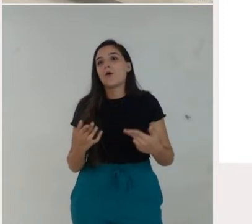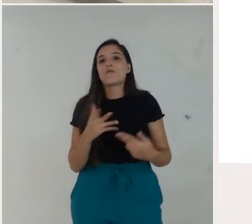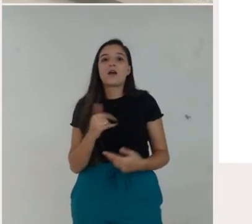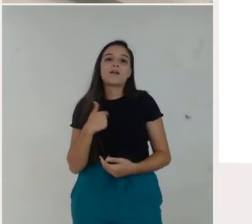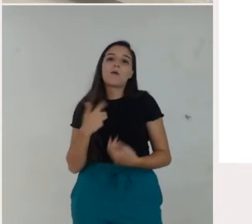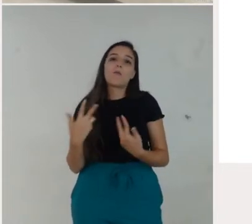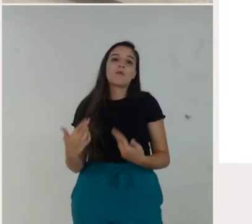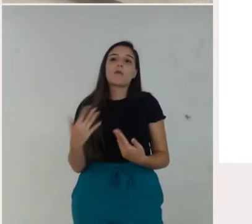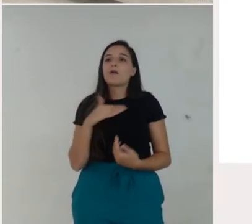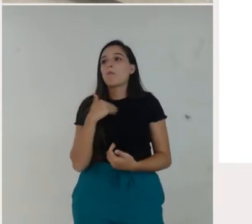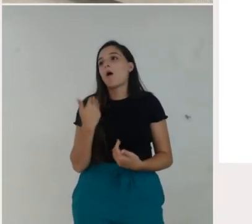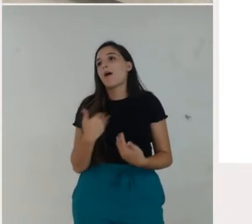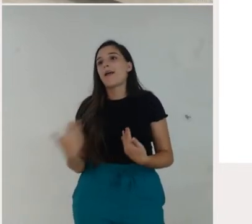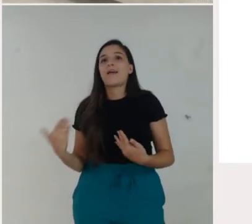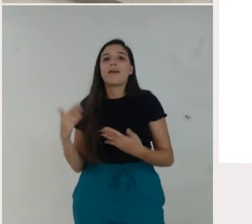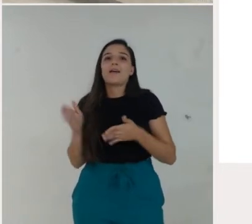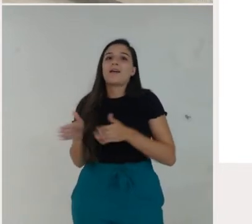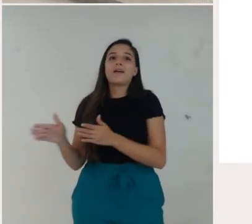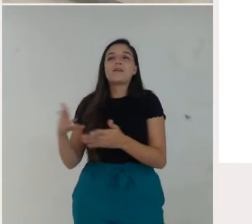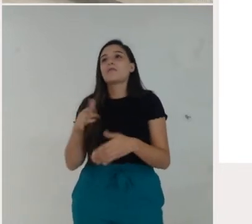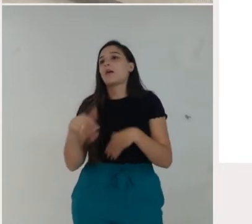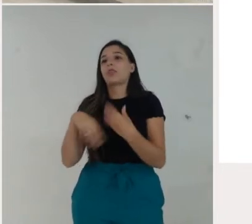der. Mas essa